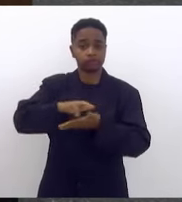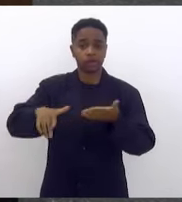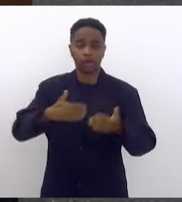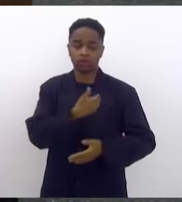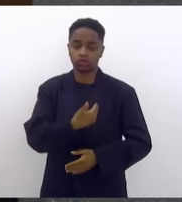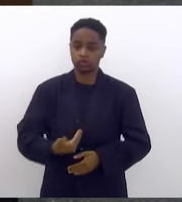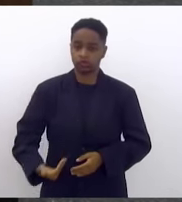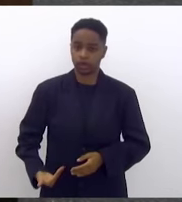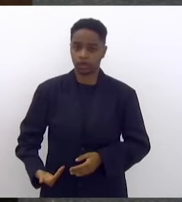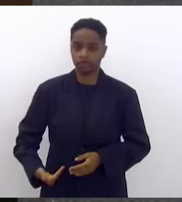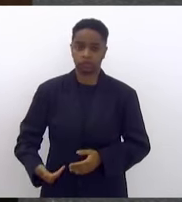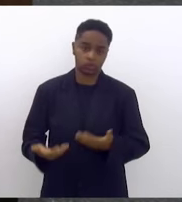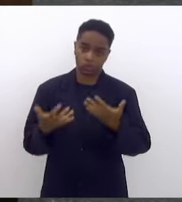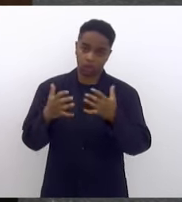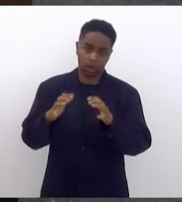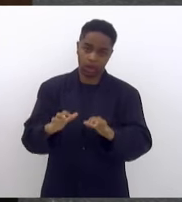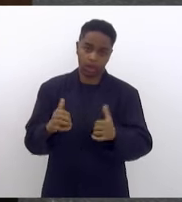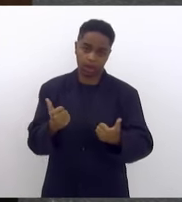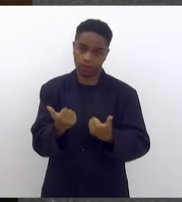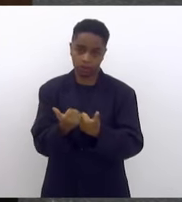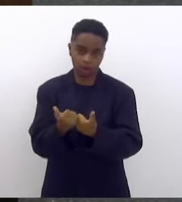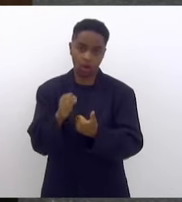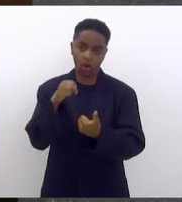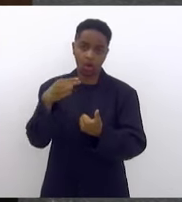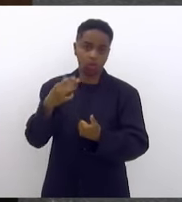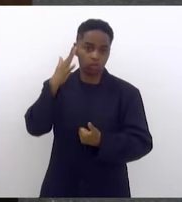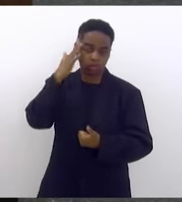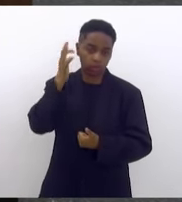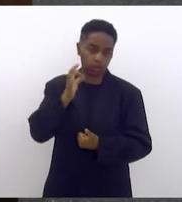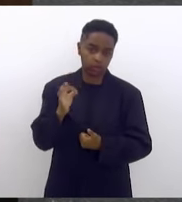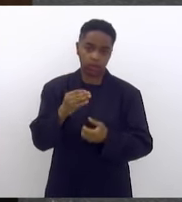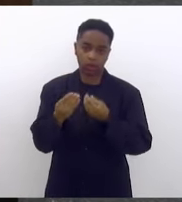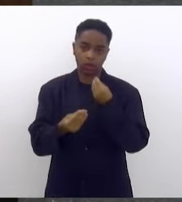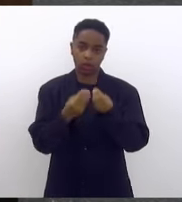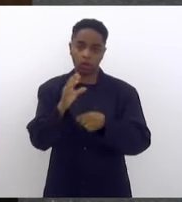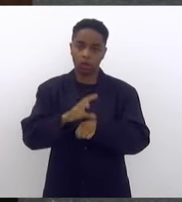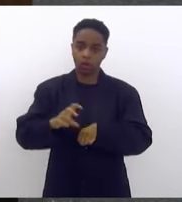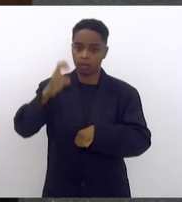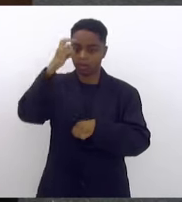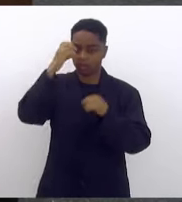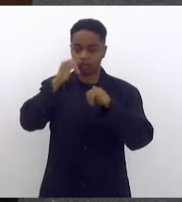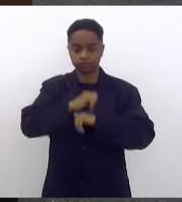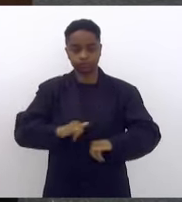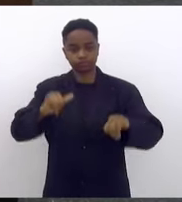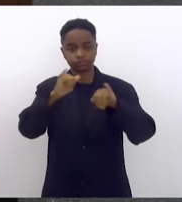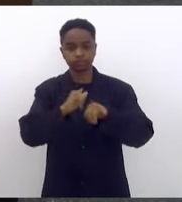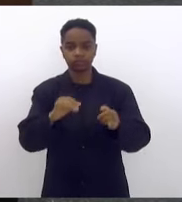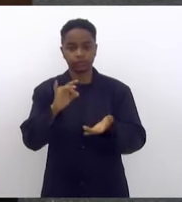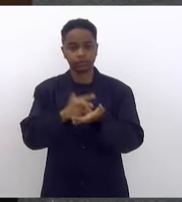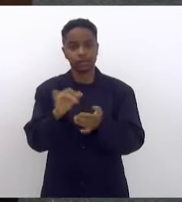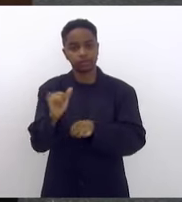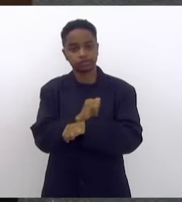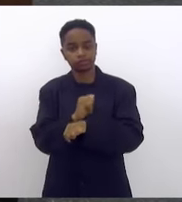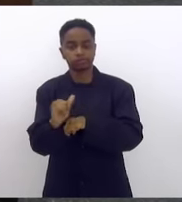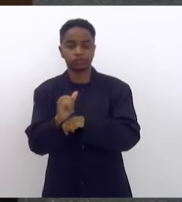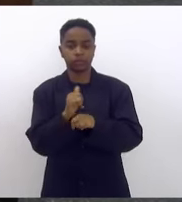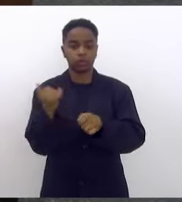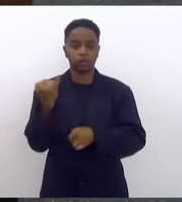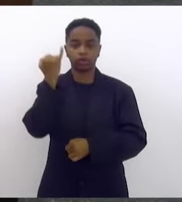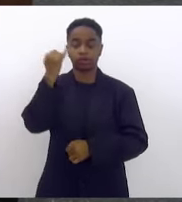governos que não queiram, que não entendam essa manifestação cultural como sendo importante e estratégica. Por